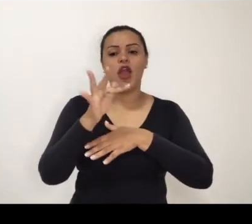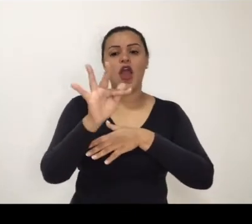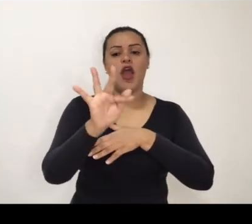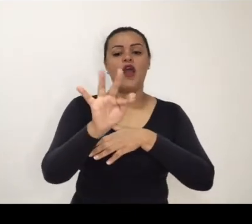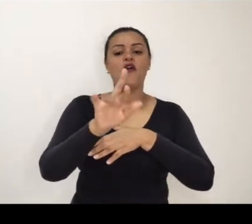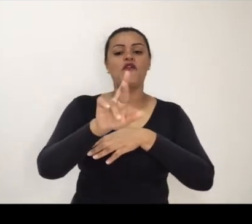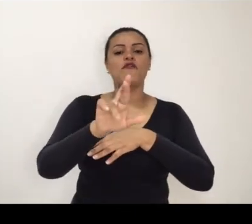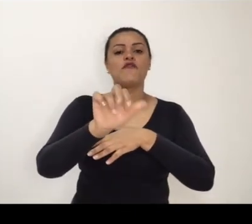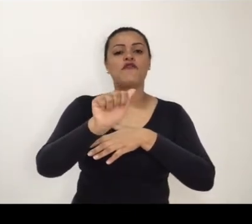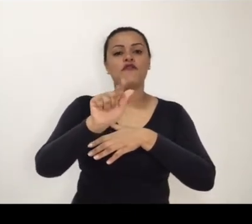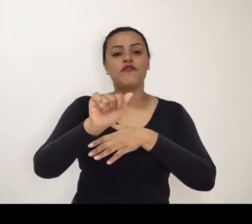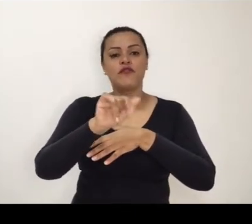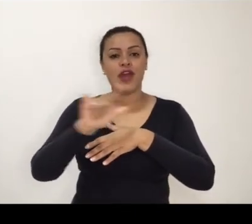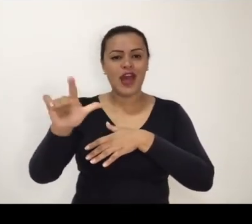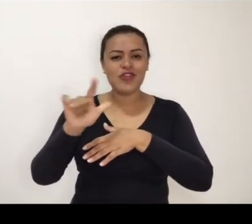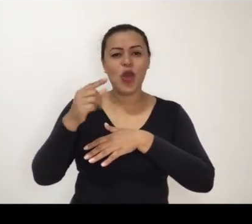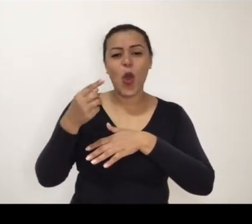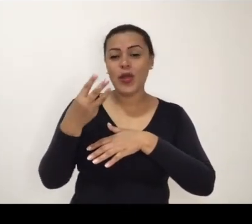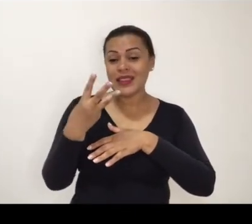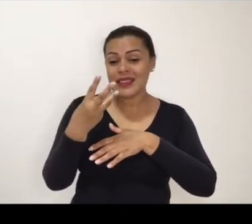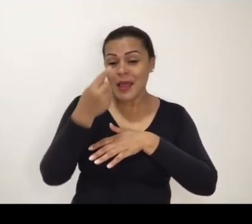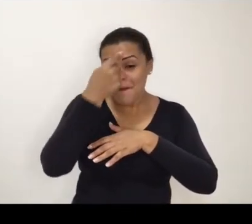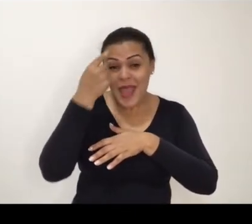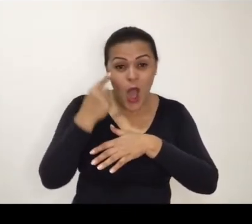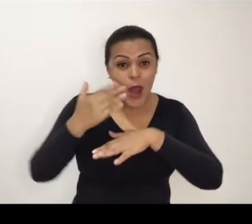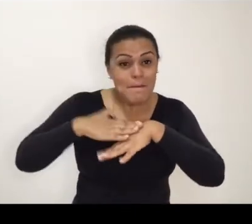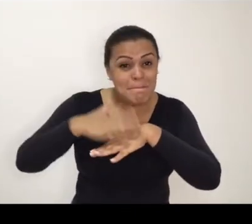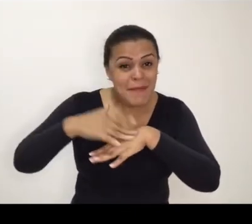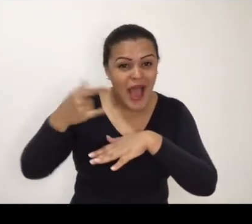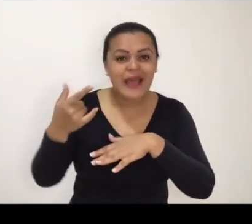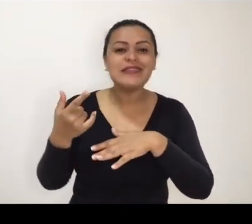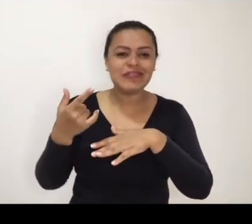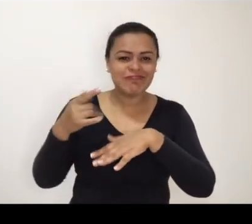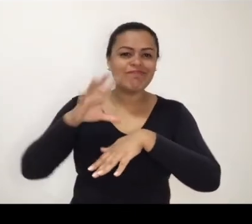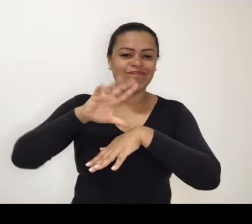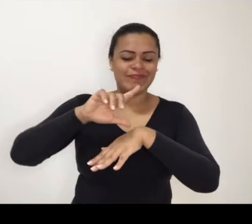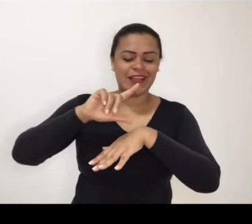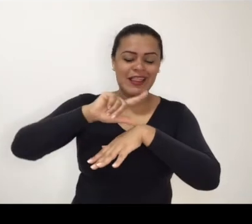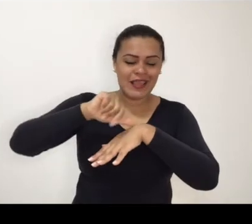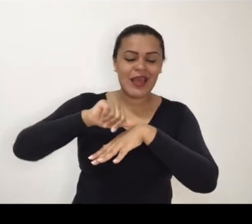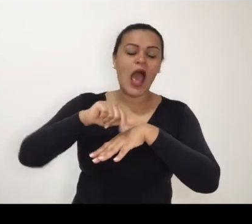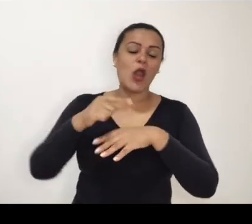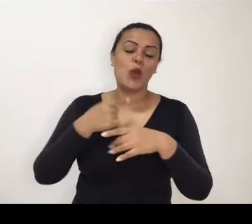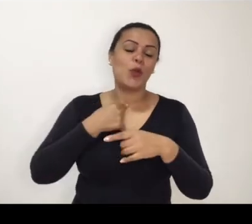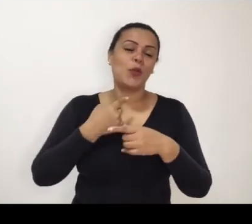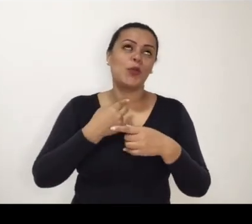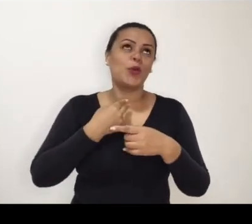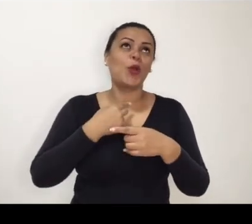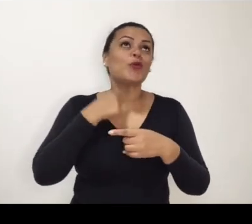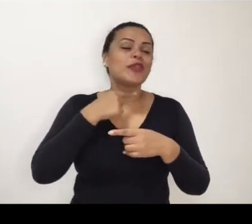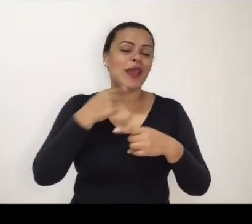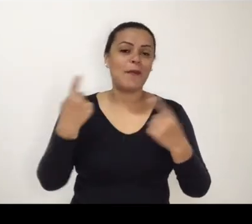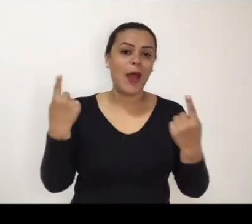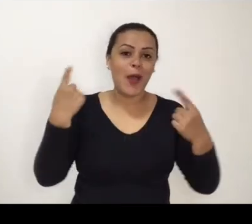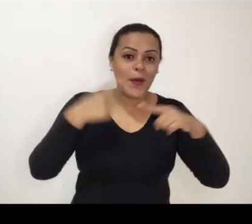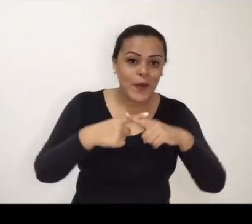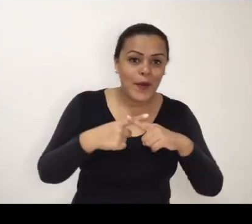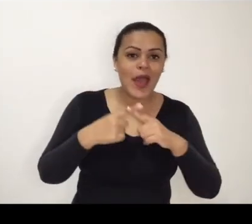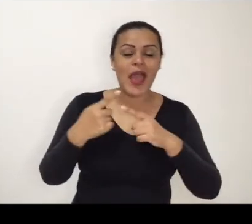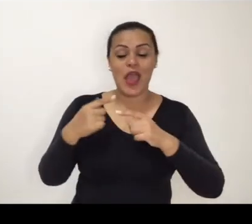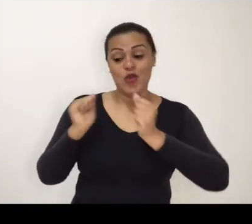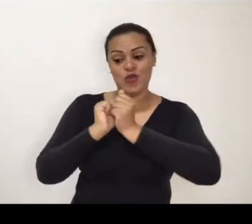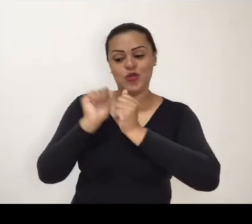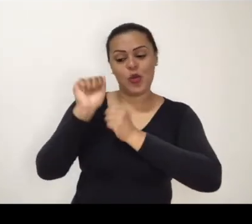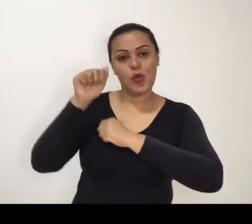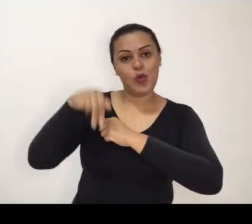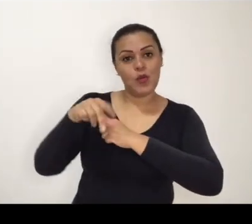minutos mais longa do que poderia ser para competir, que eu, juntamente com o Anderson do Carmo, né, que fez a direção do trabalho,